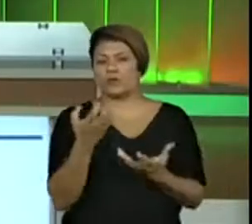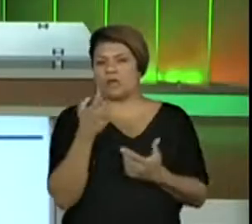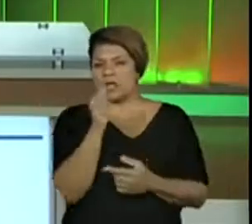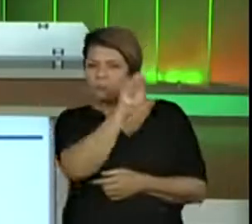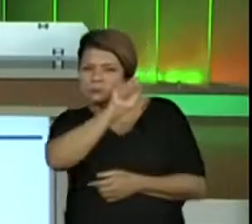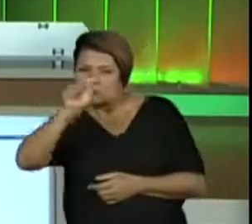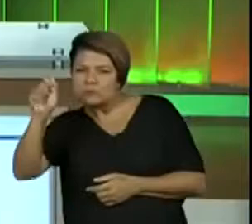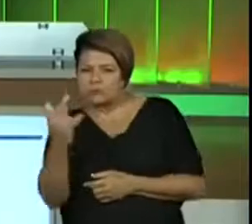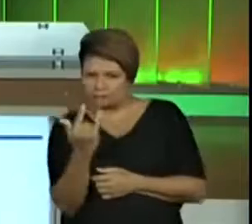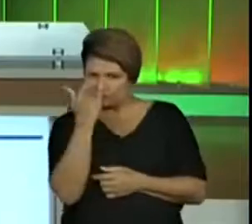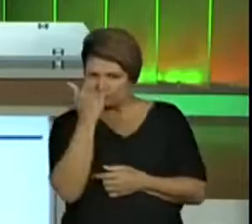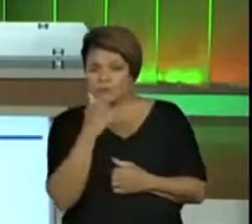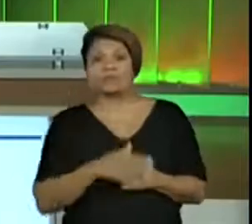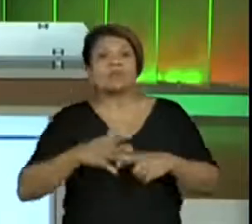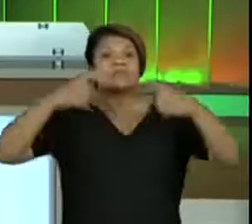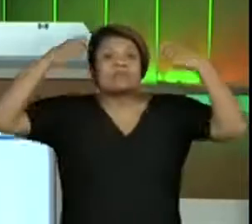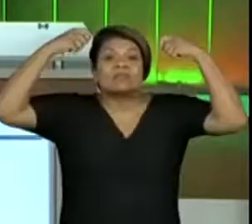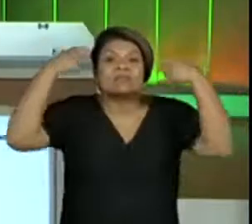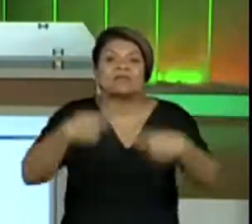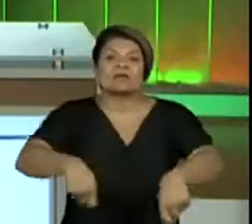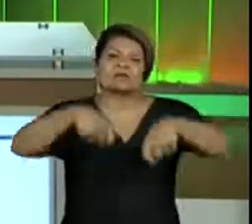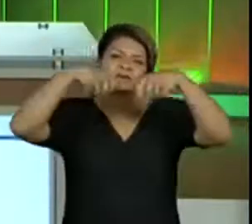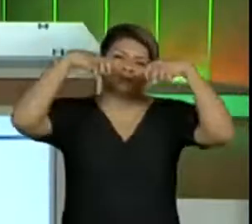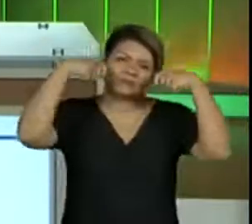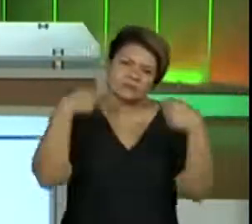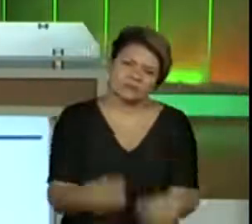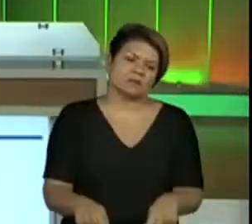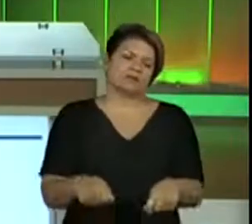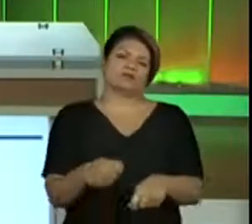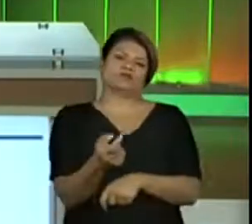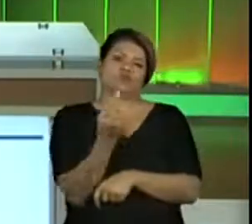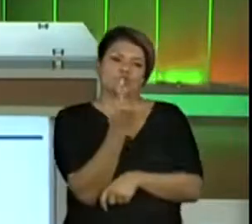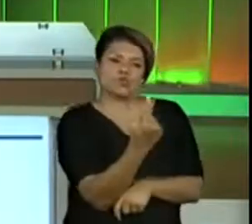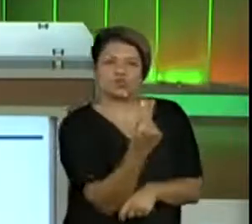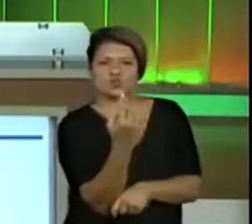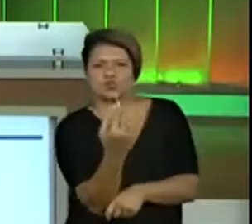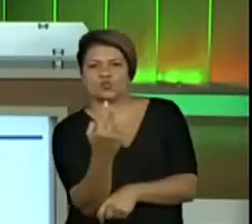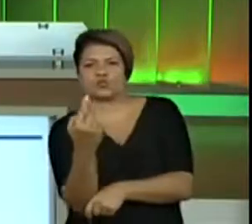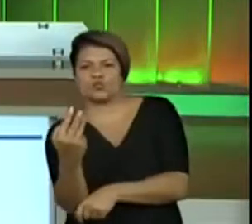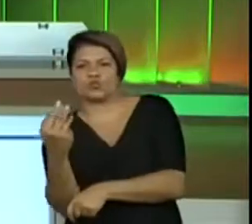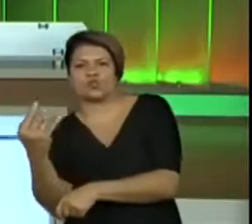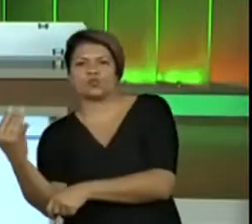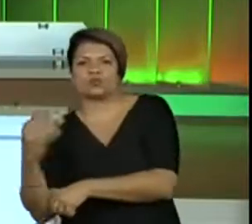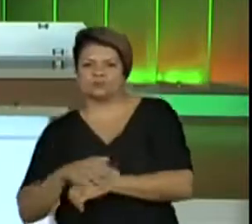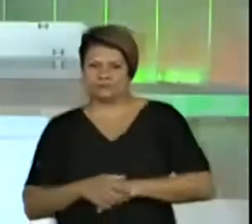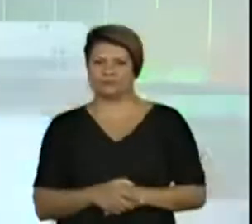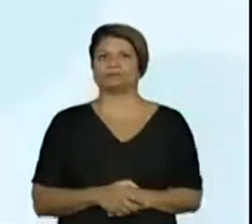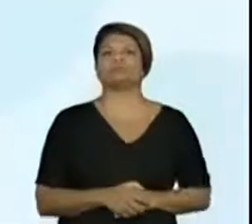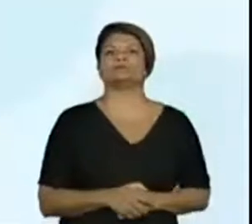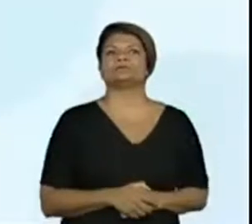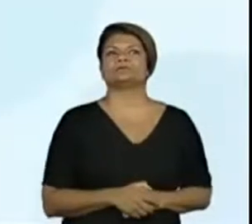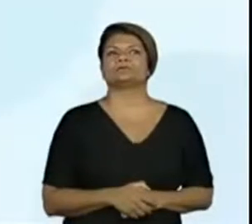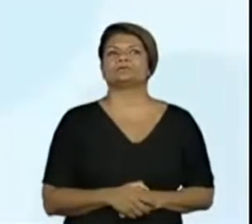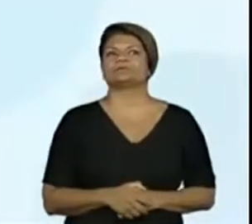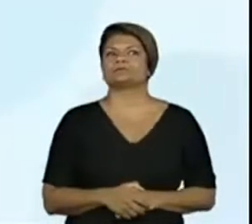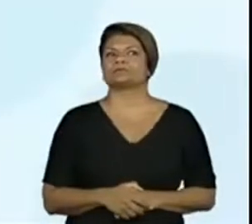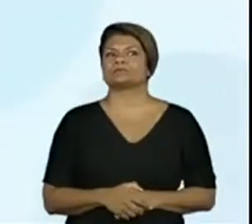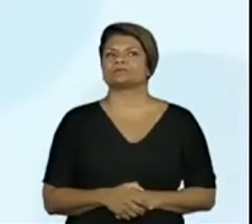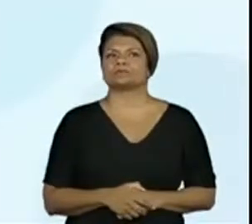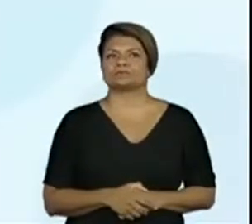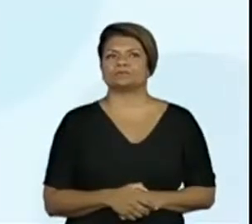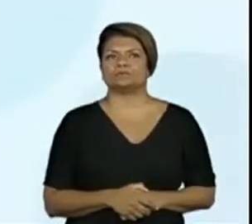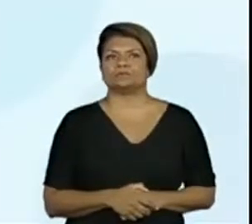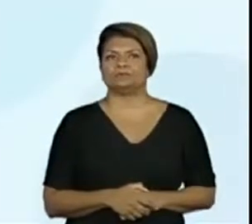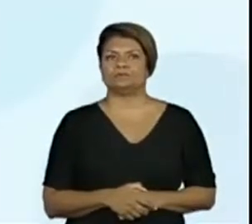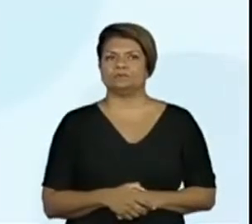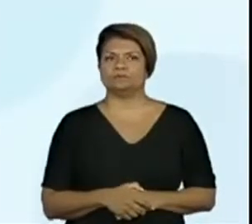leu, a necessidade de contar. Pensem nisso. Deixa eu destacar aqui. A necessidade